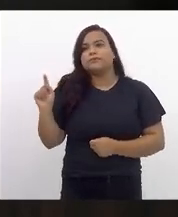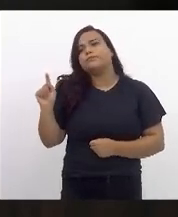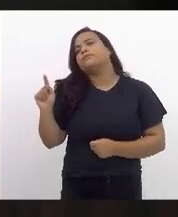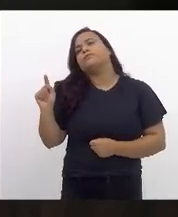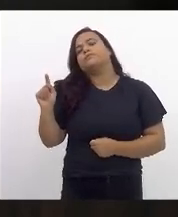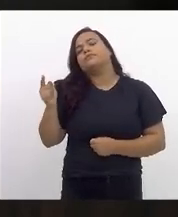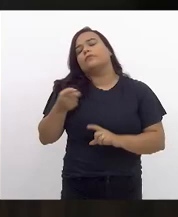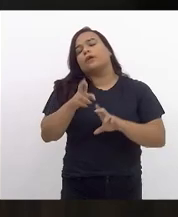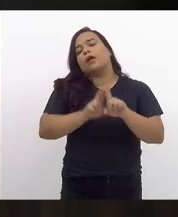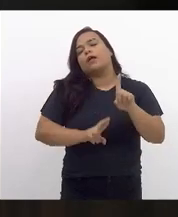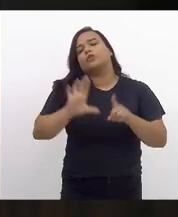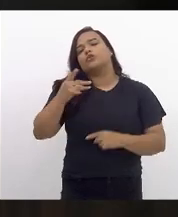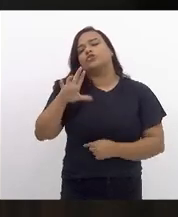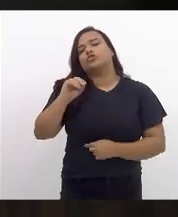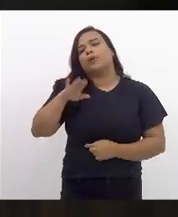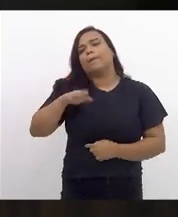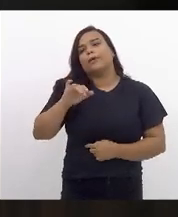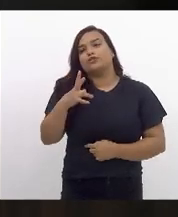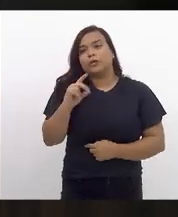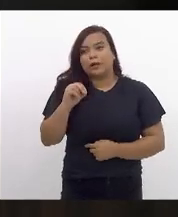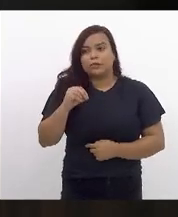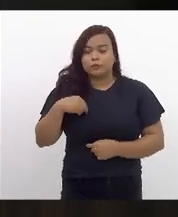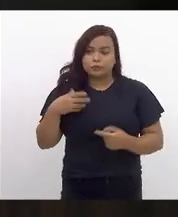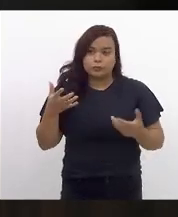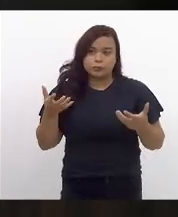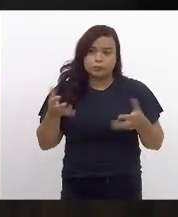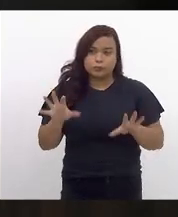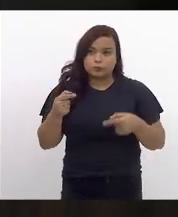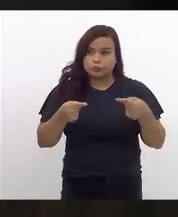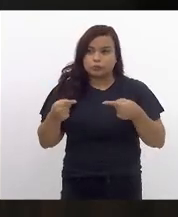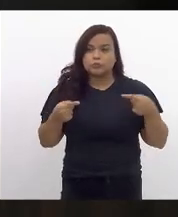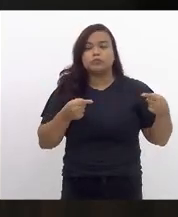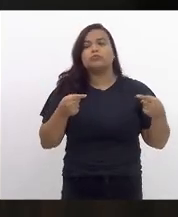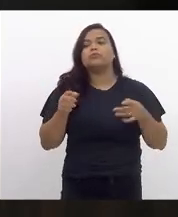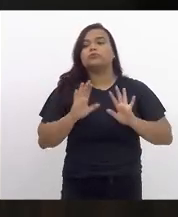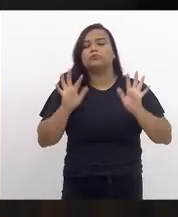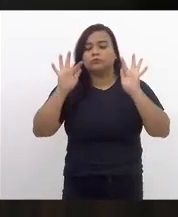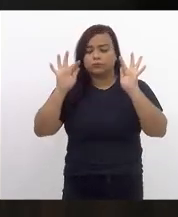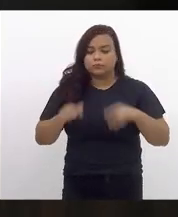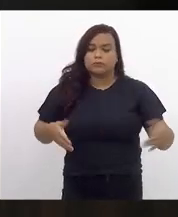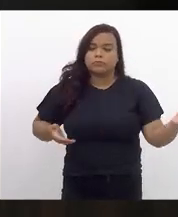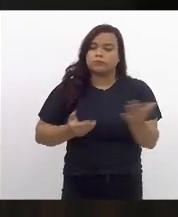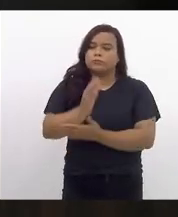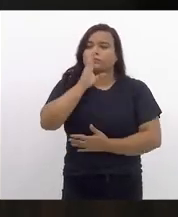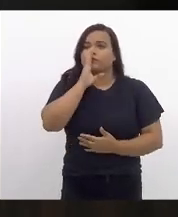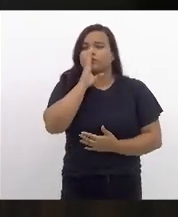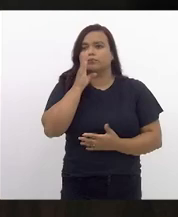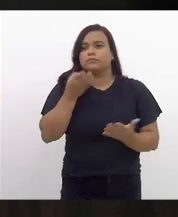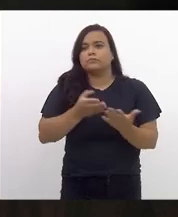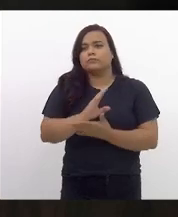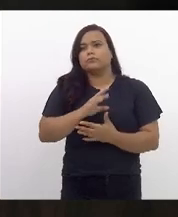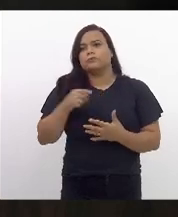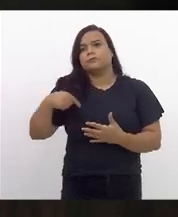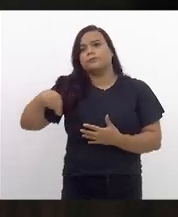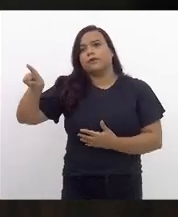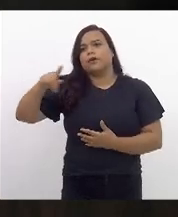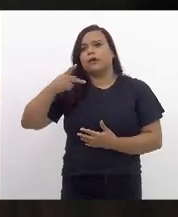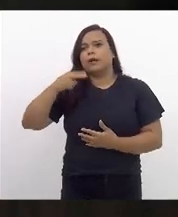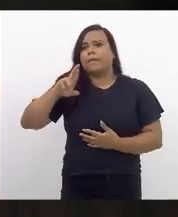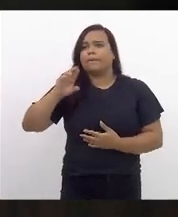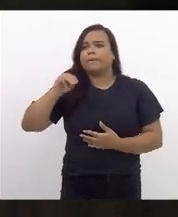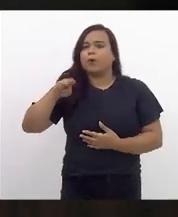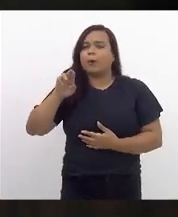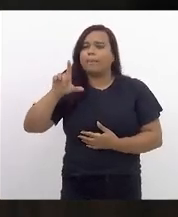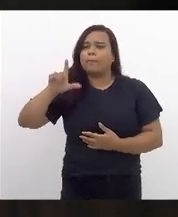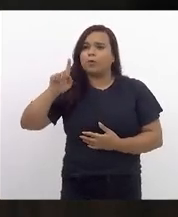Machado. Em discussão, não havendo quem queira discutir, encerrada a discussão. Em votação, se os que aprovam, permaneçam como estão aprovados, vai à promulgação com